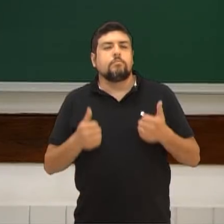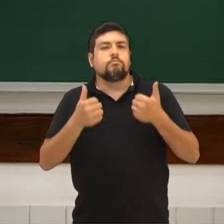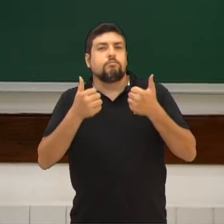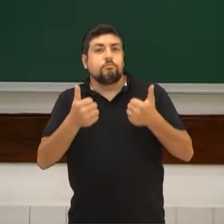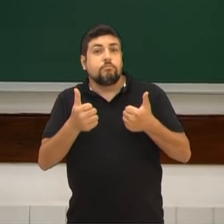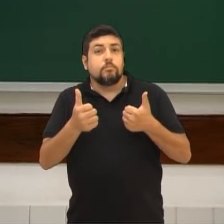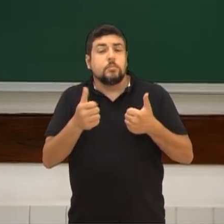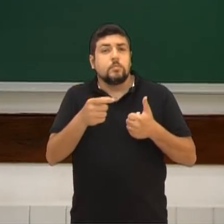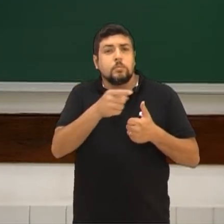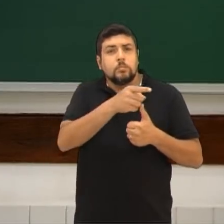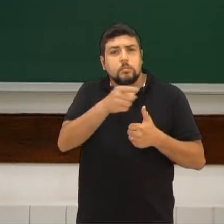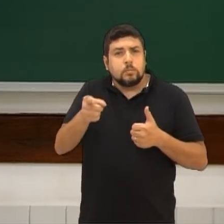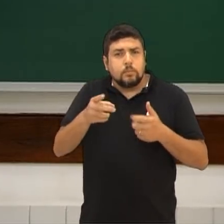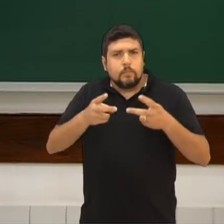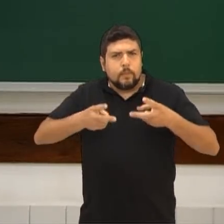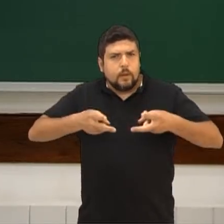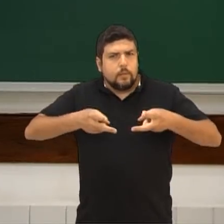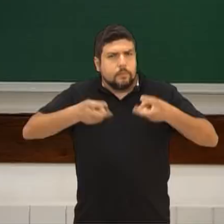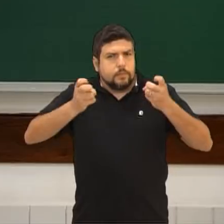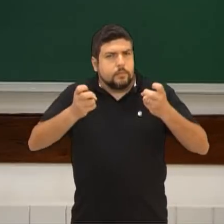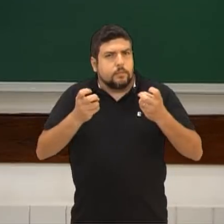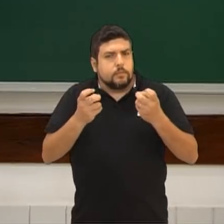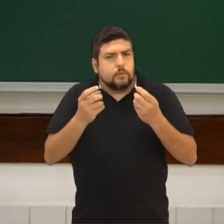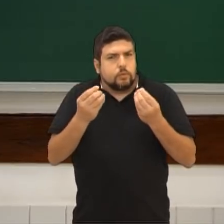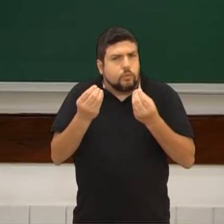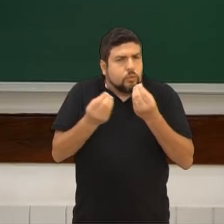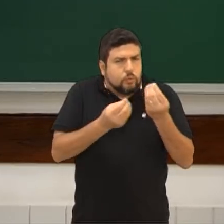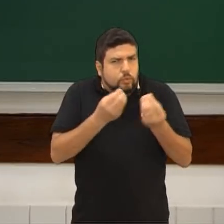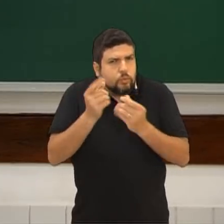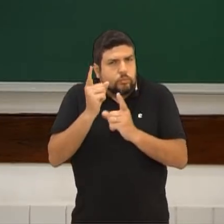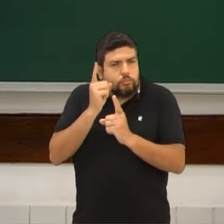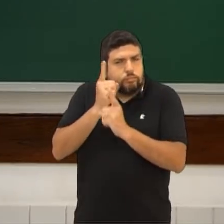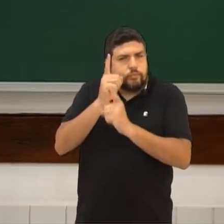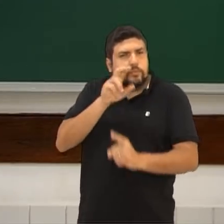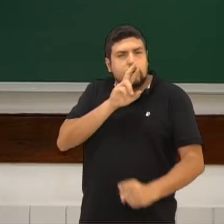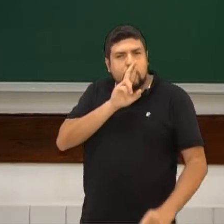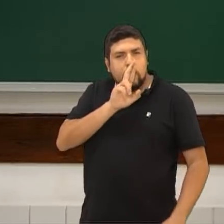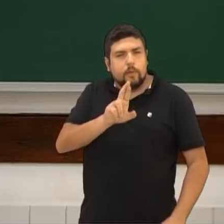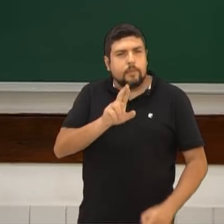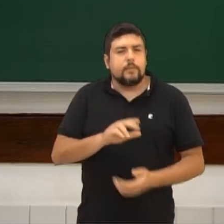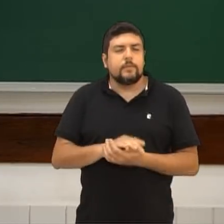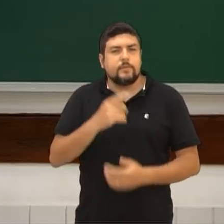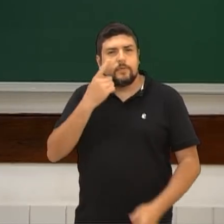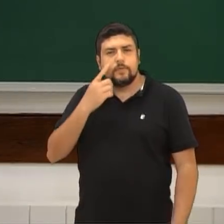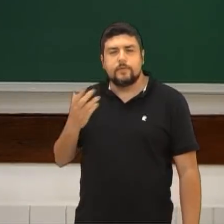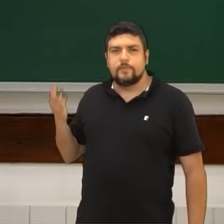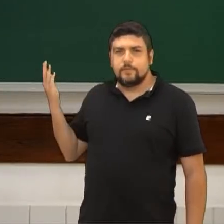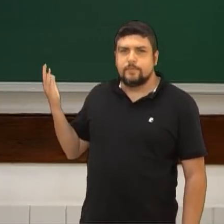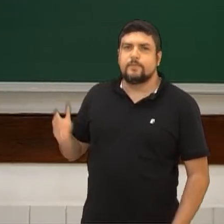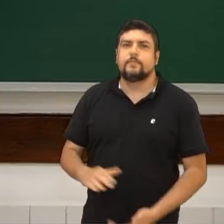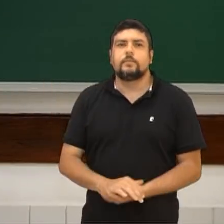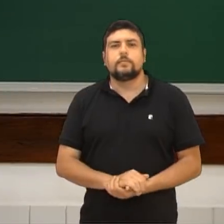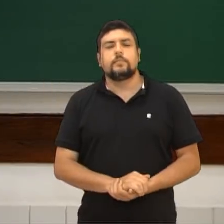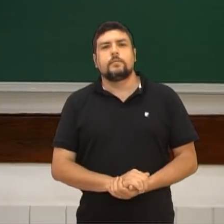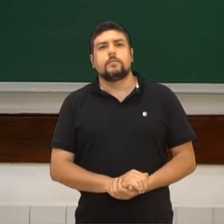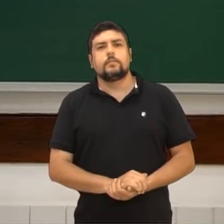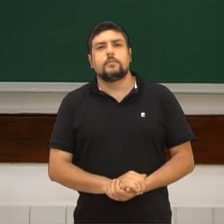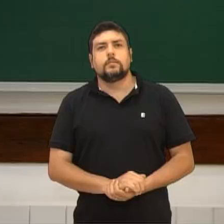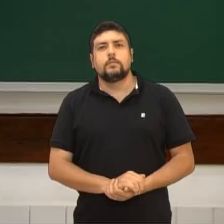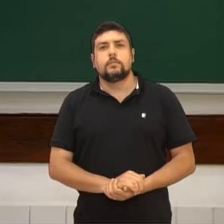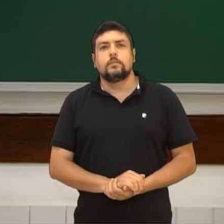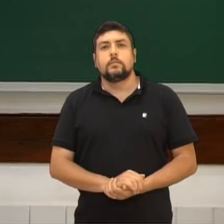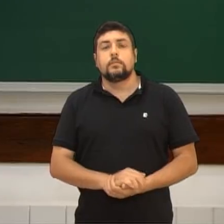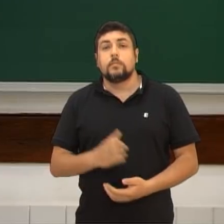Então, alunos, conseguiram identificar o resultado? Vamos verificar aqui na tela com o professor? Veja só, ele pergunta para